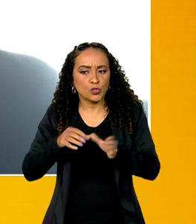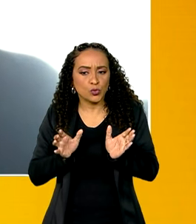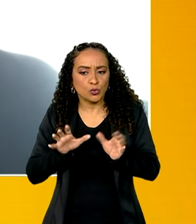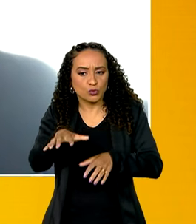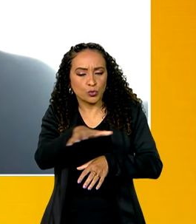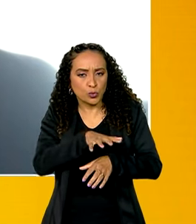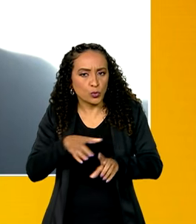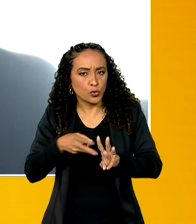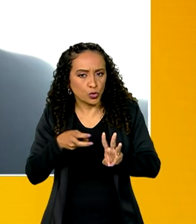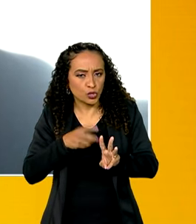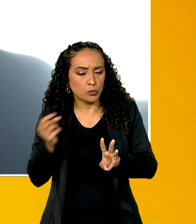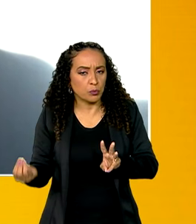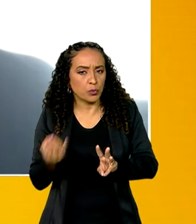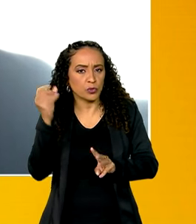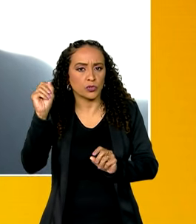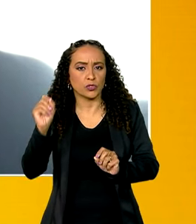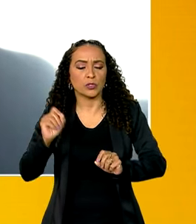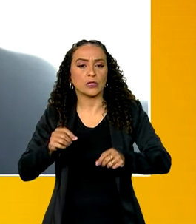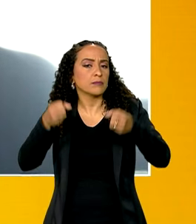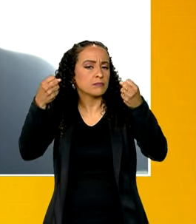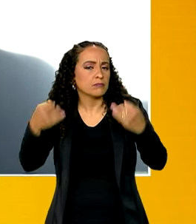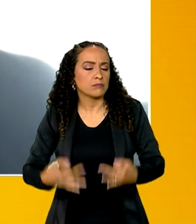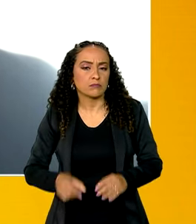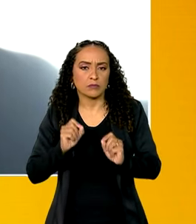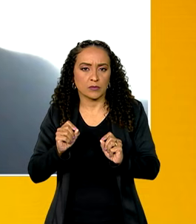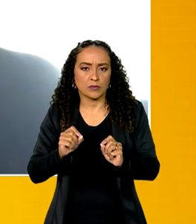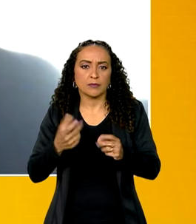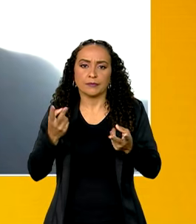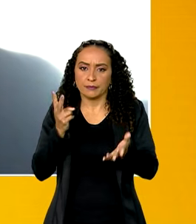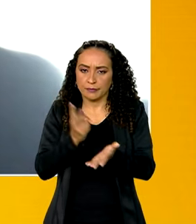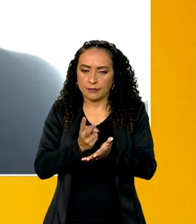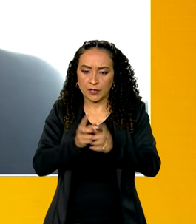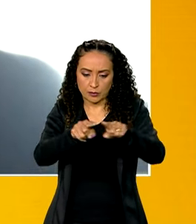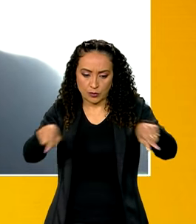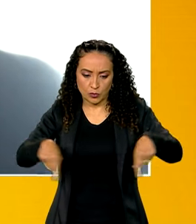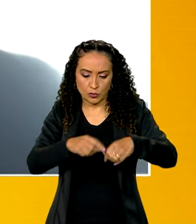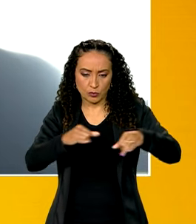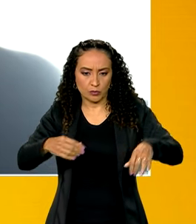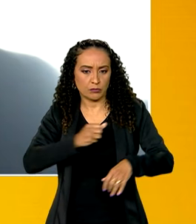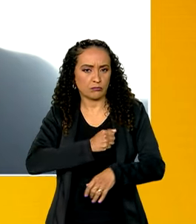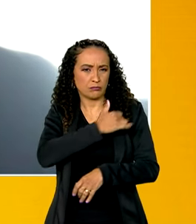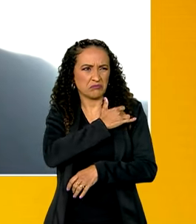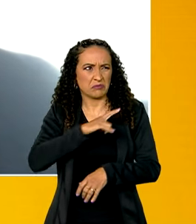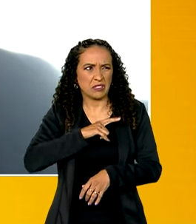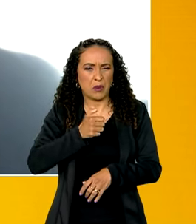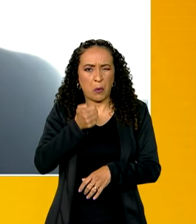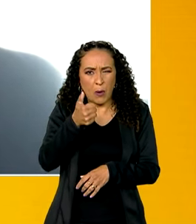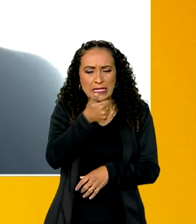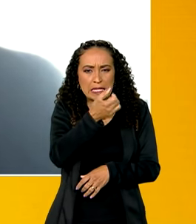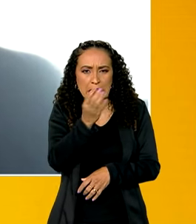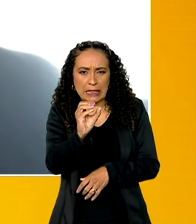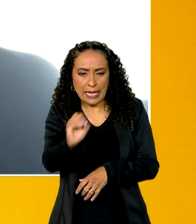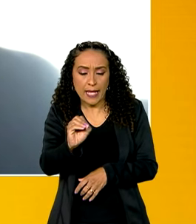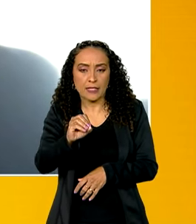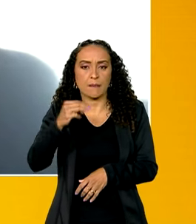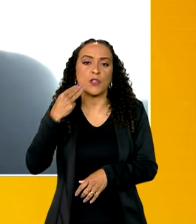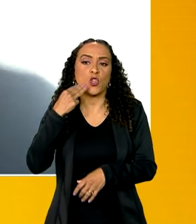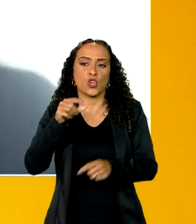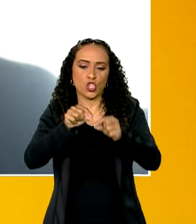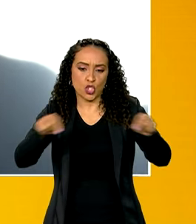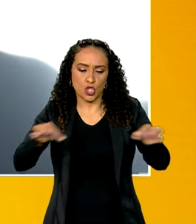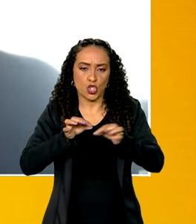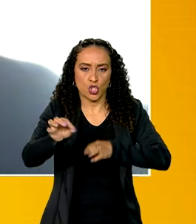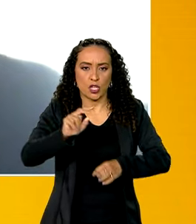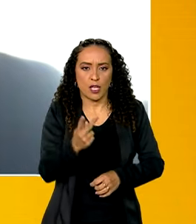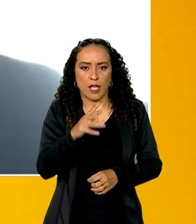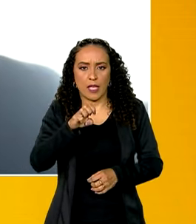território indígena, isso é importante também a gente frisar, que apesar da terra indígena ter 10 milhões de hectares, quase 10 milhões de hectares, mas a questão do